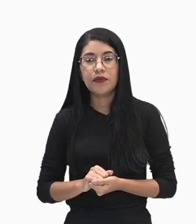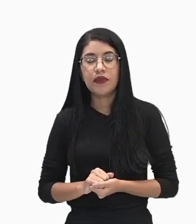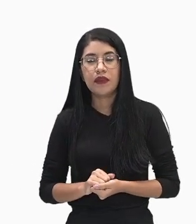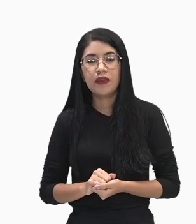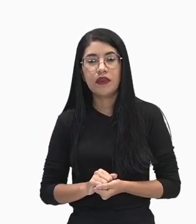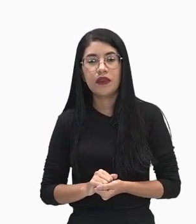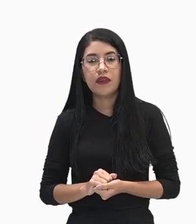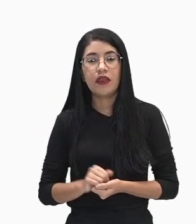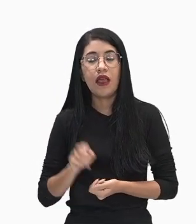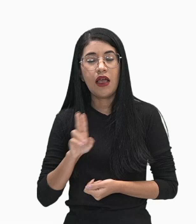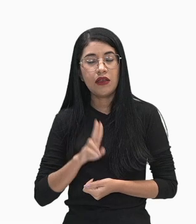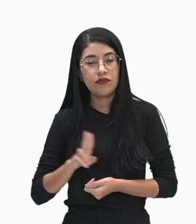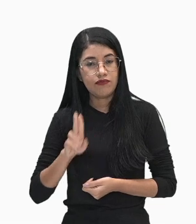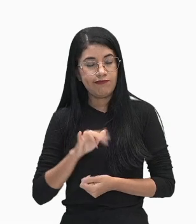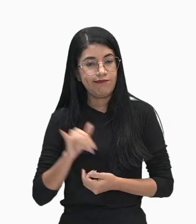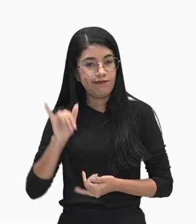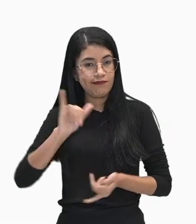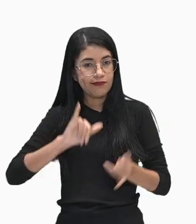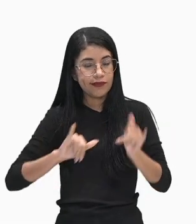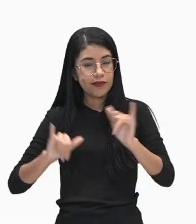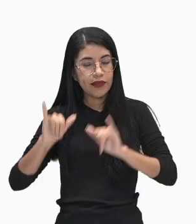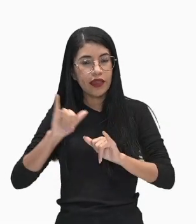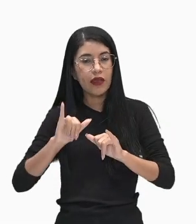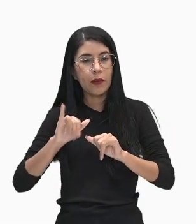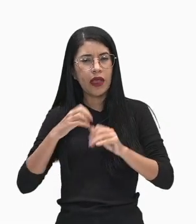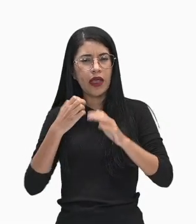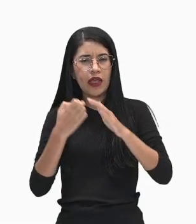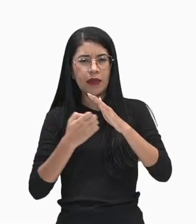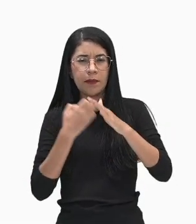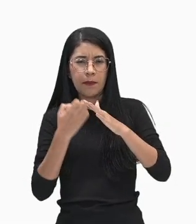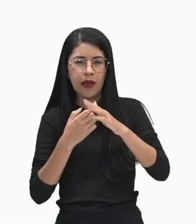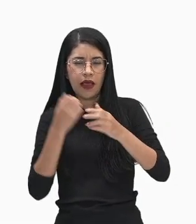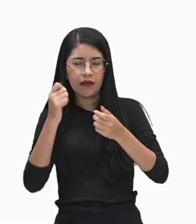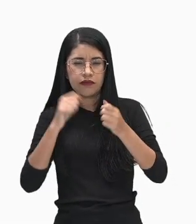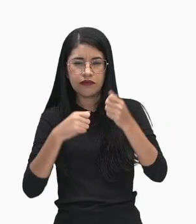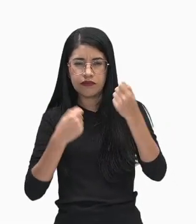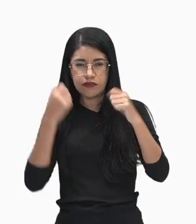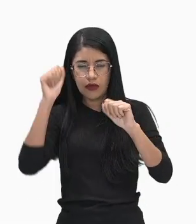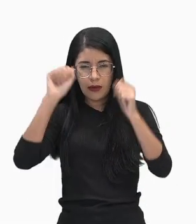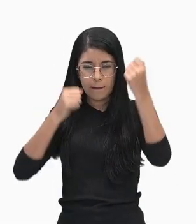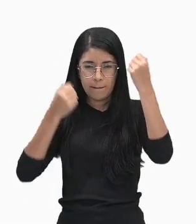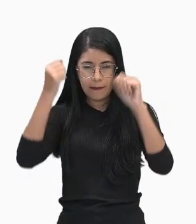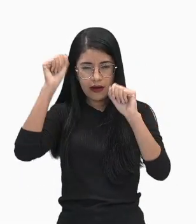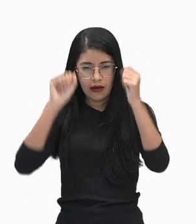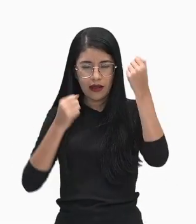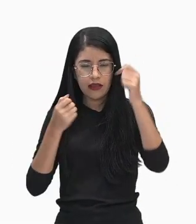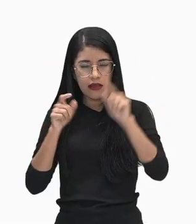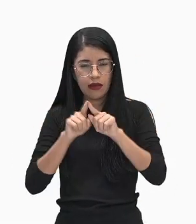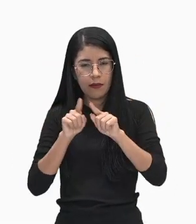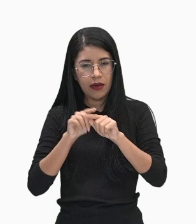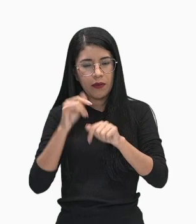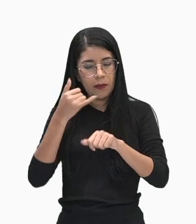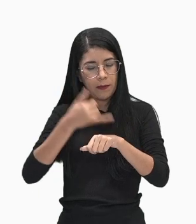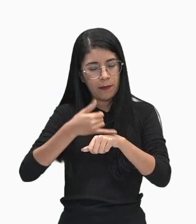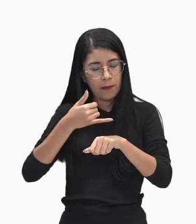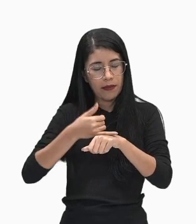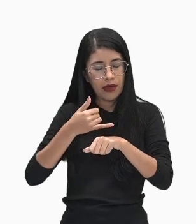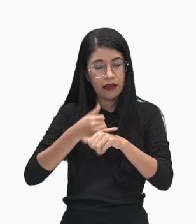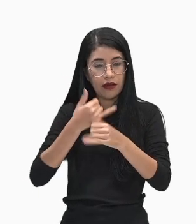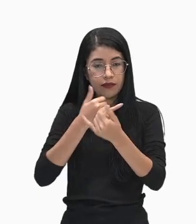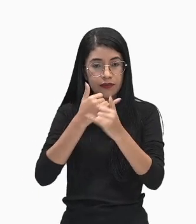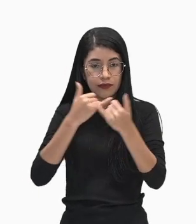esse efeito químico, né? Eles usam muito na indústria para dar tratamento em metais, tá? Fazendo a corrente elétrica passar